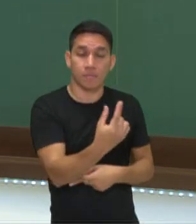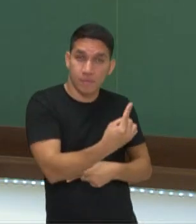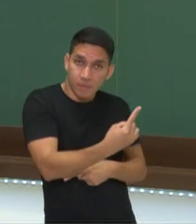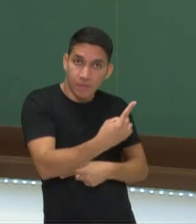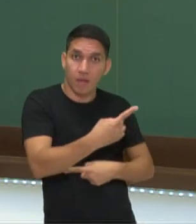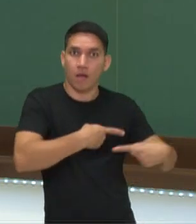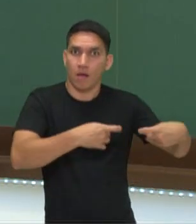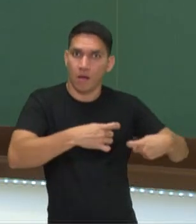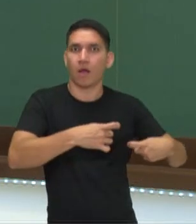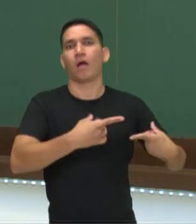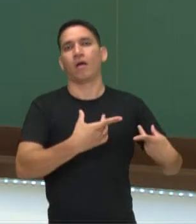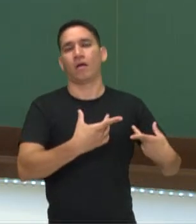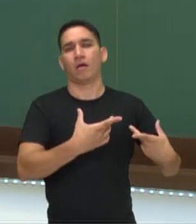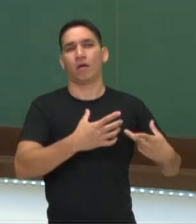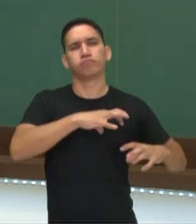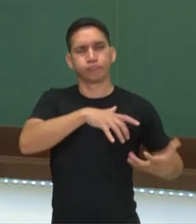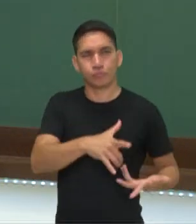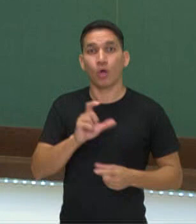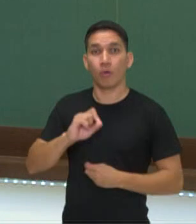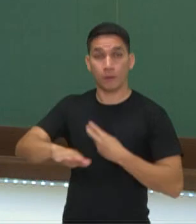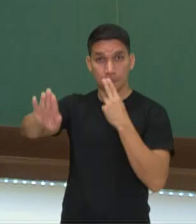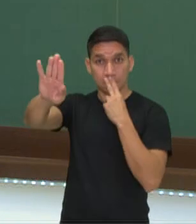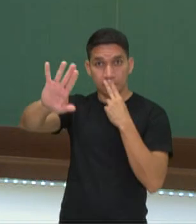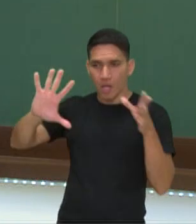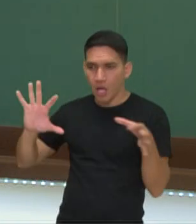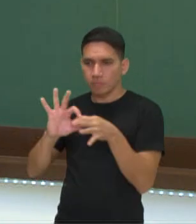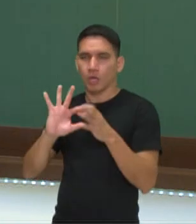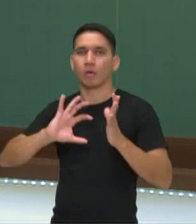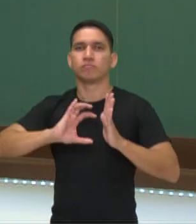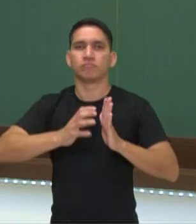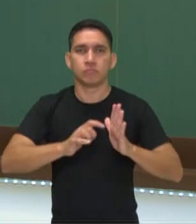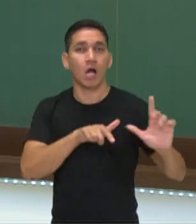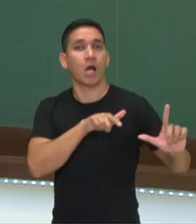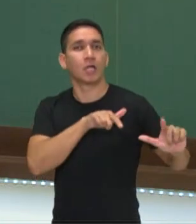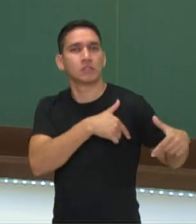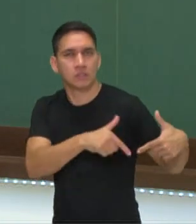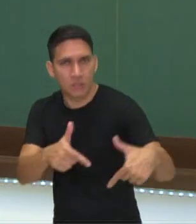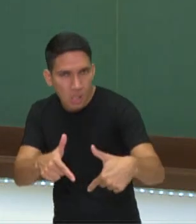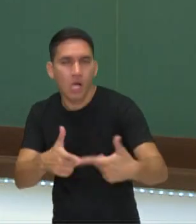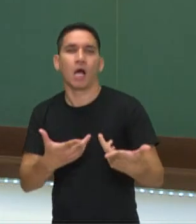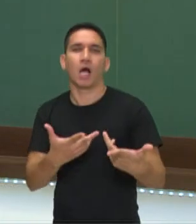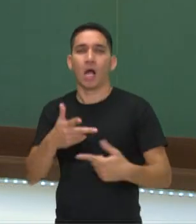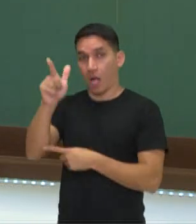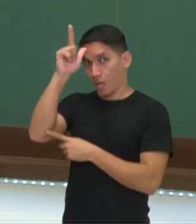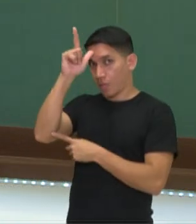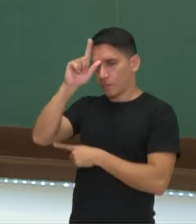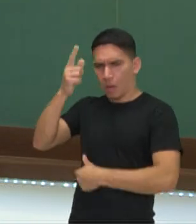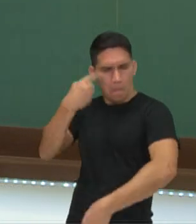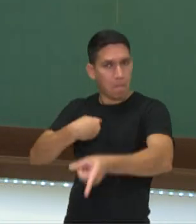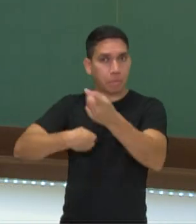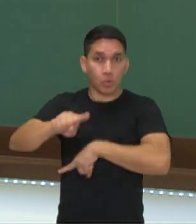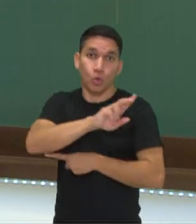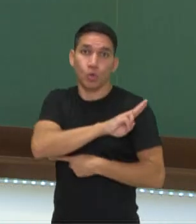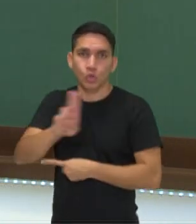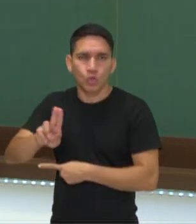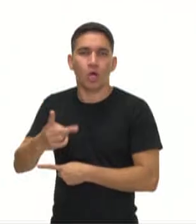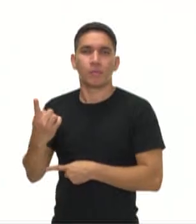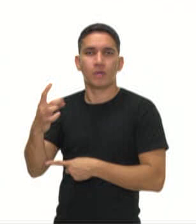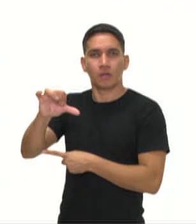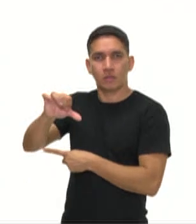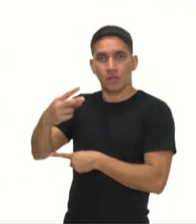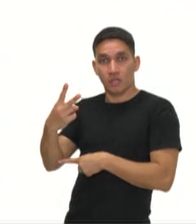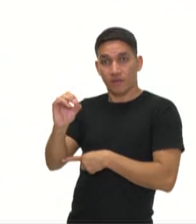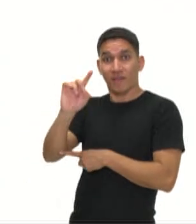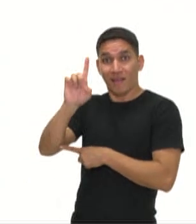Mundial, Adolf Hitler se juntou ao Partido dos Trabalhadores Alemães e mudou o nome do partido em 1920